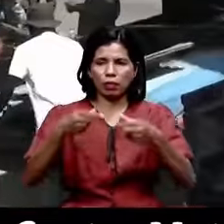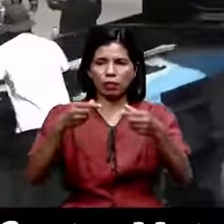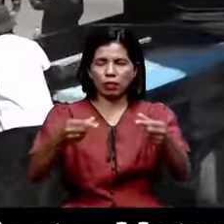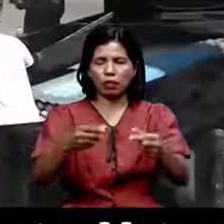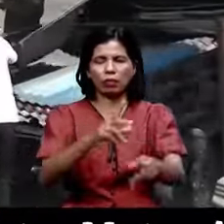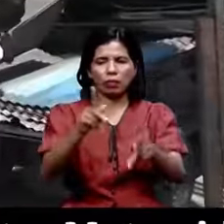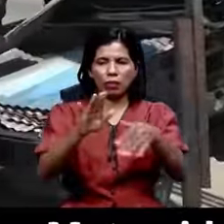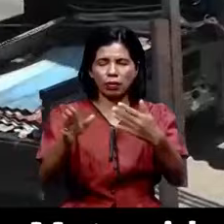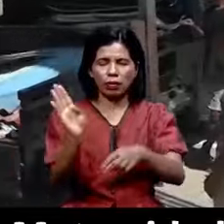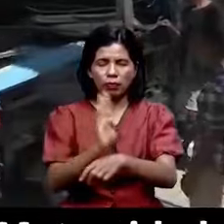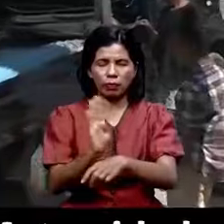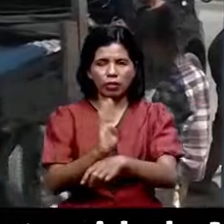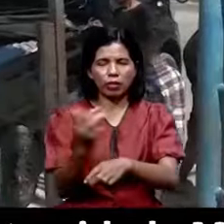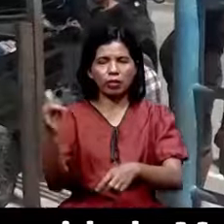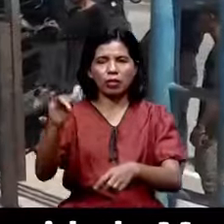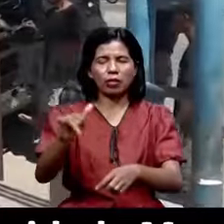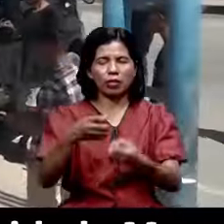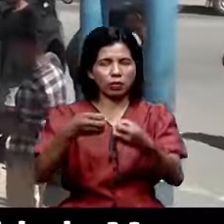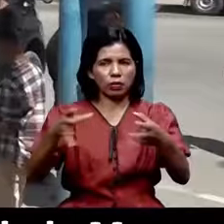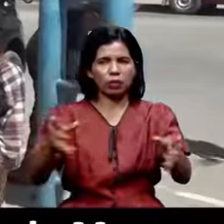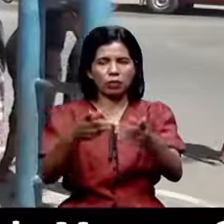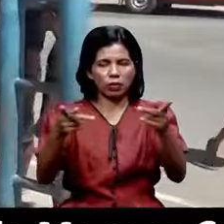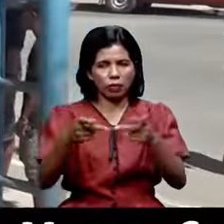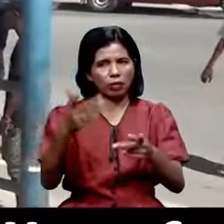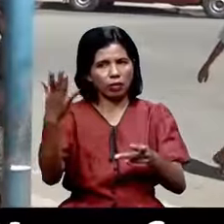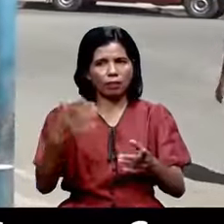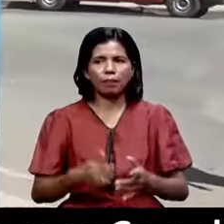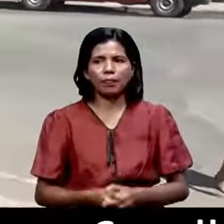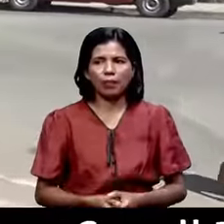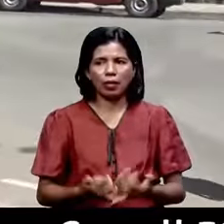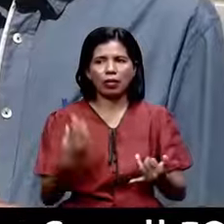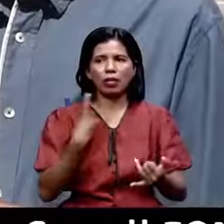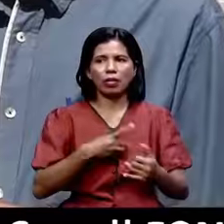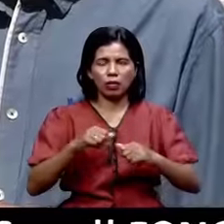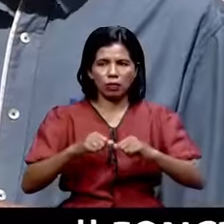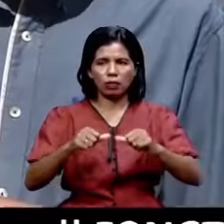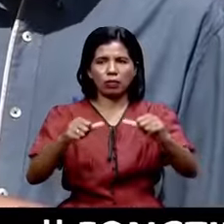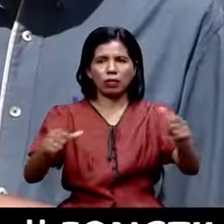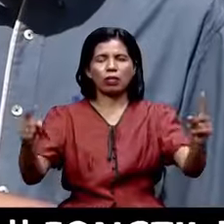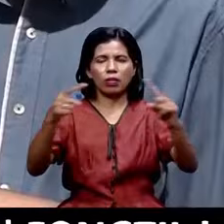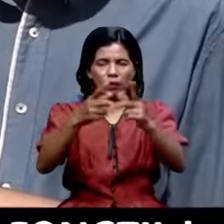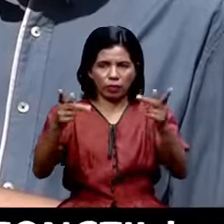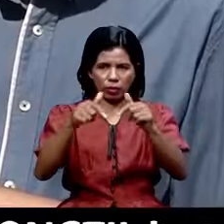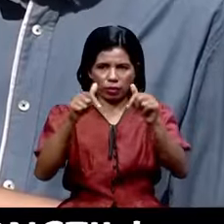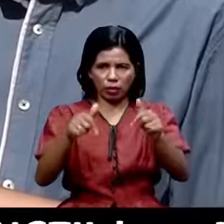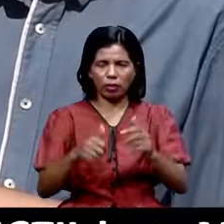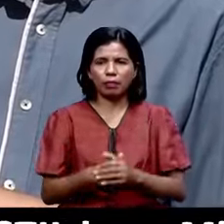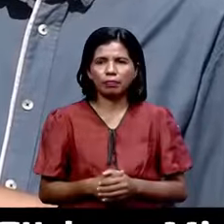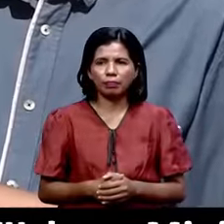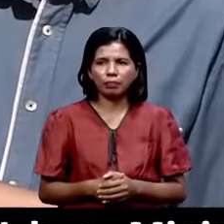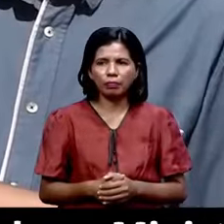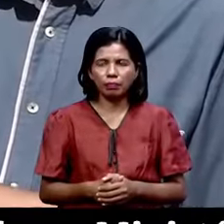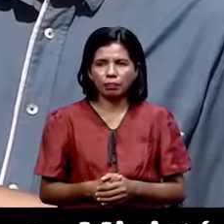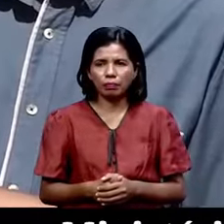para negociante Sirané a tubele hamamu que o fato refere. Teremos agora, então, continuamos então a espaço, né, fato em então, né, a